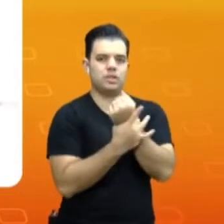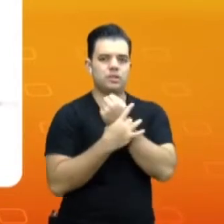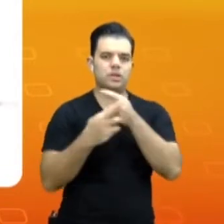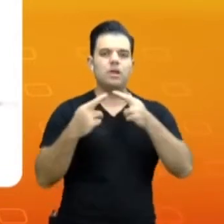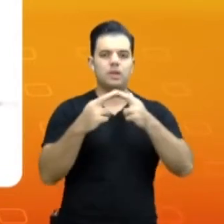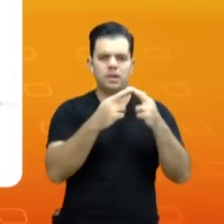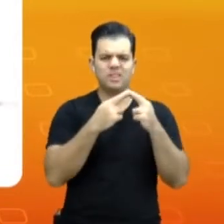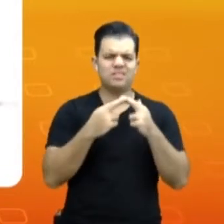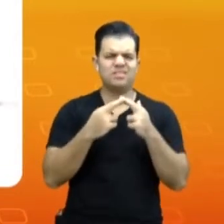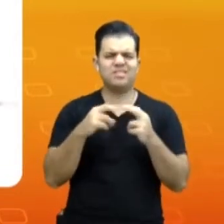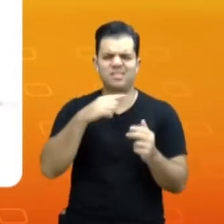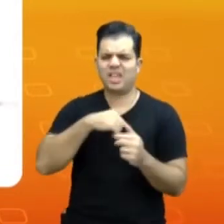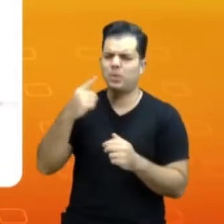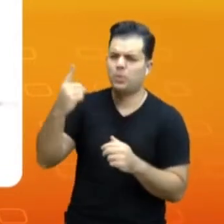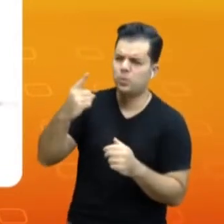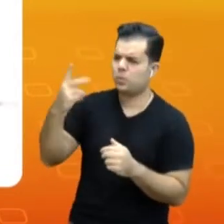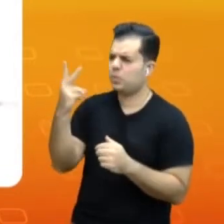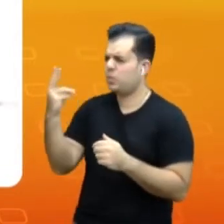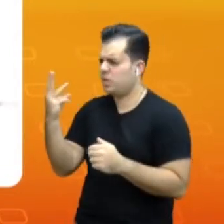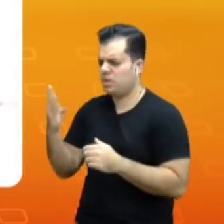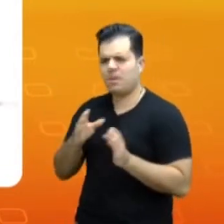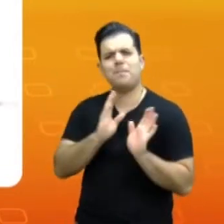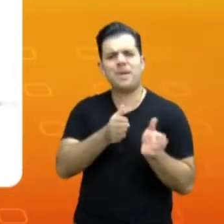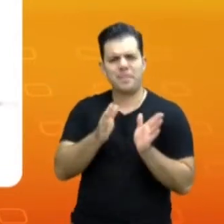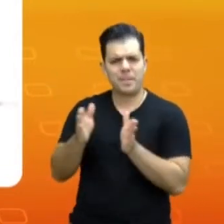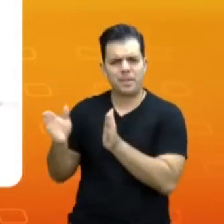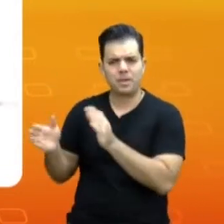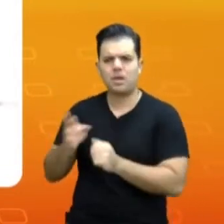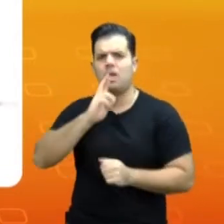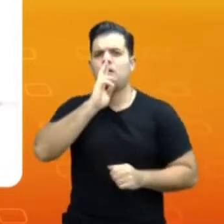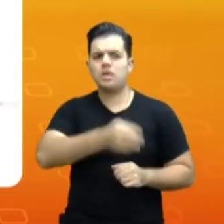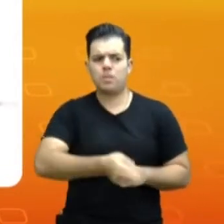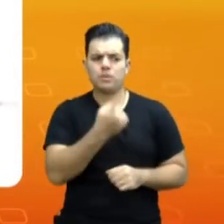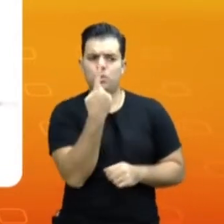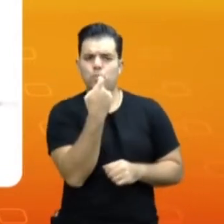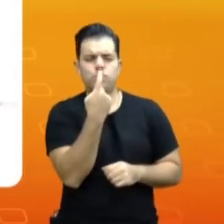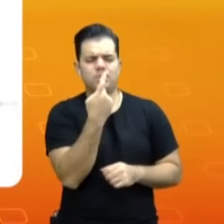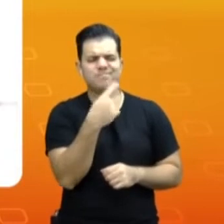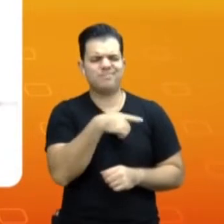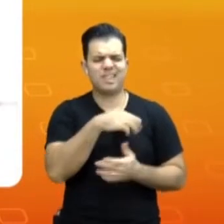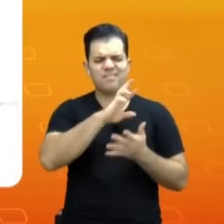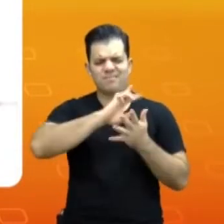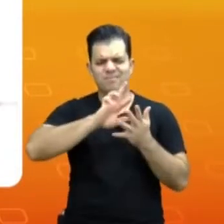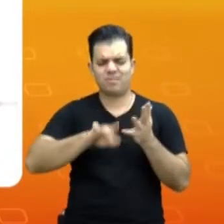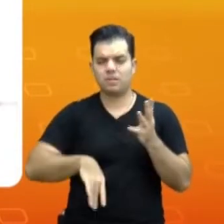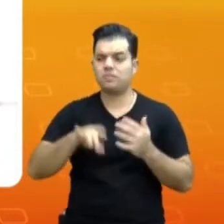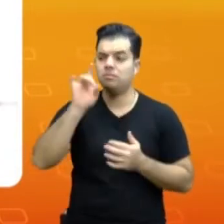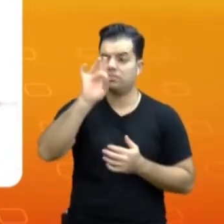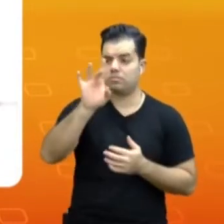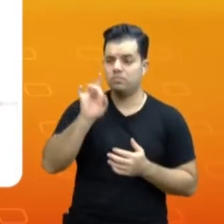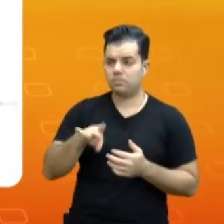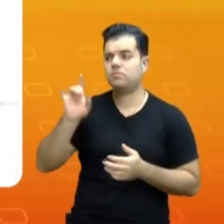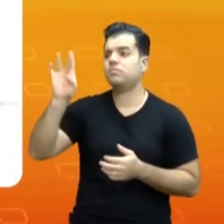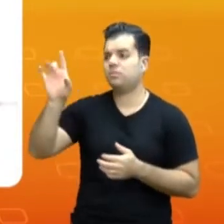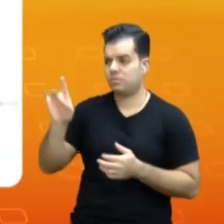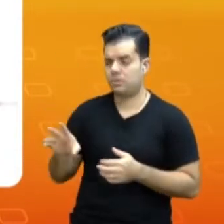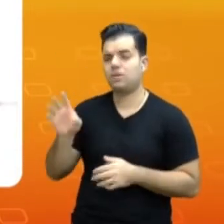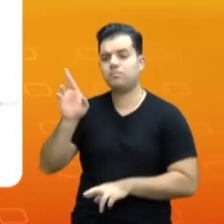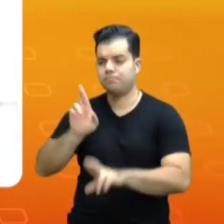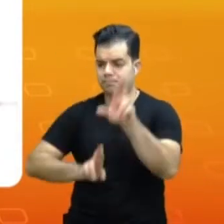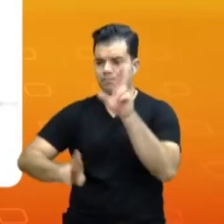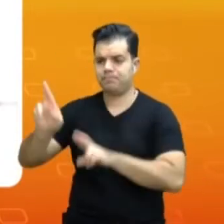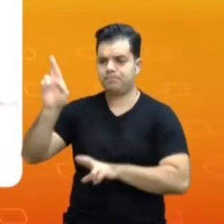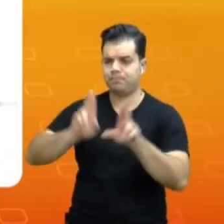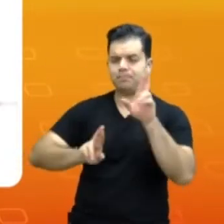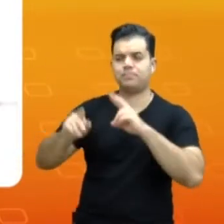são várias etapas ali, né? Não tem uma resposta única e cada um ele cuida da sua